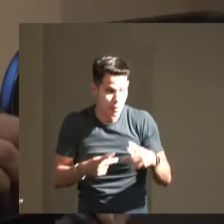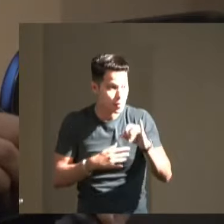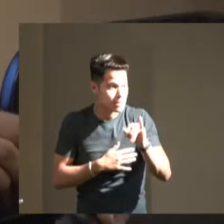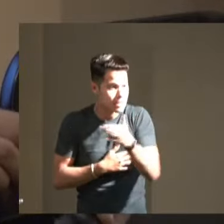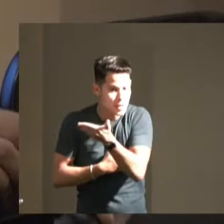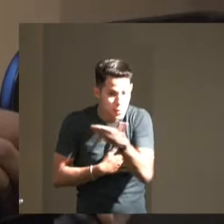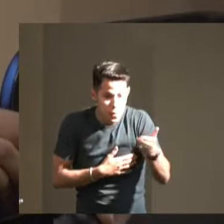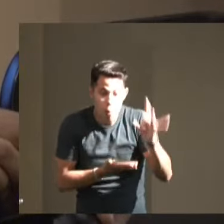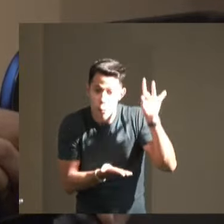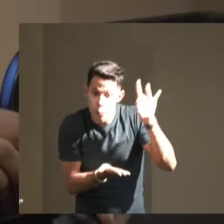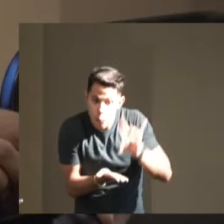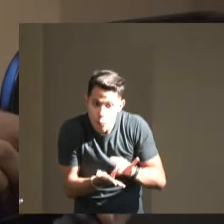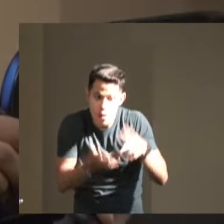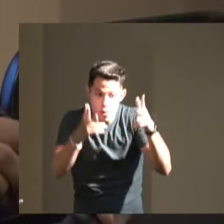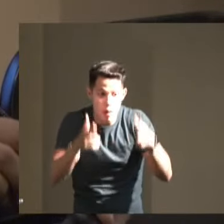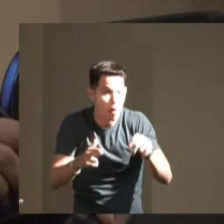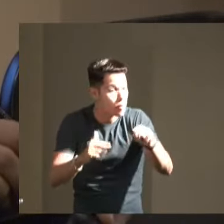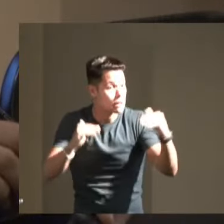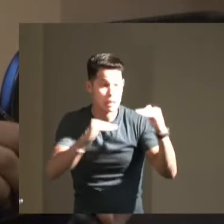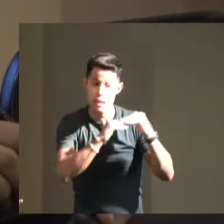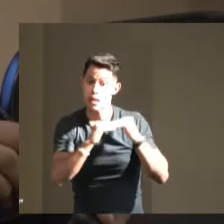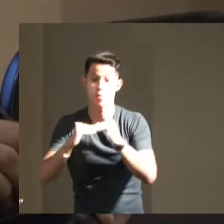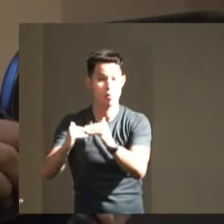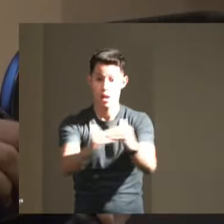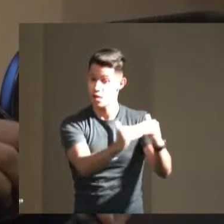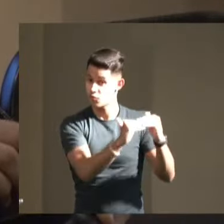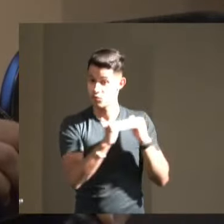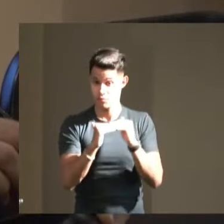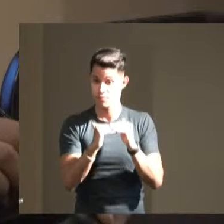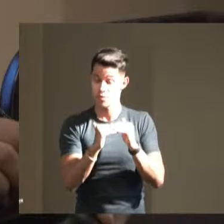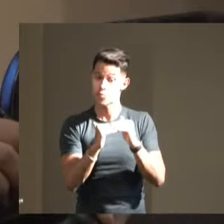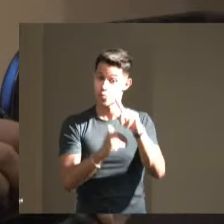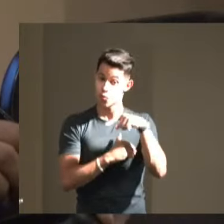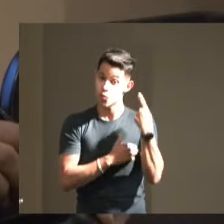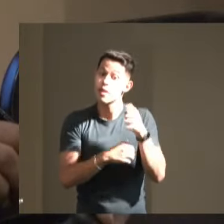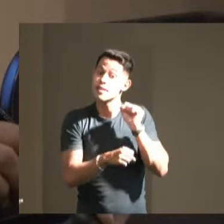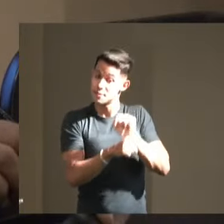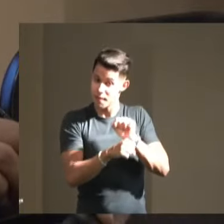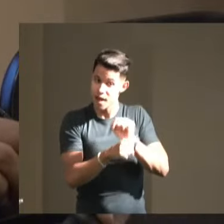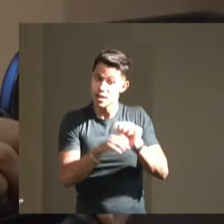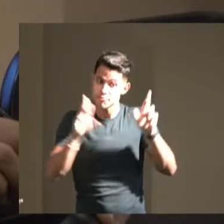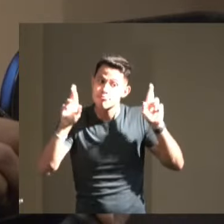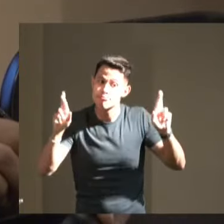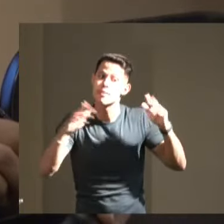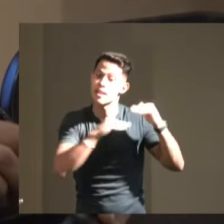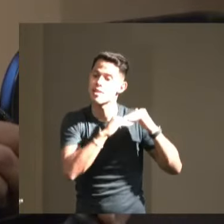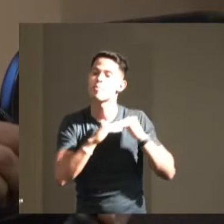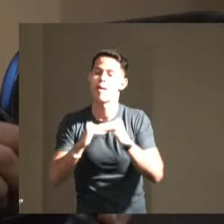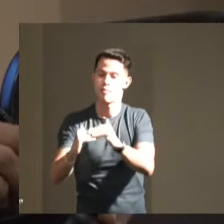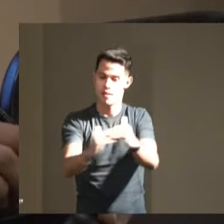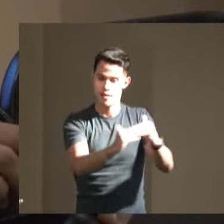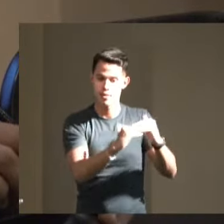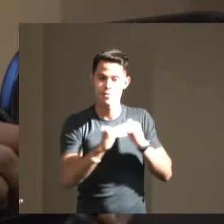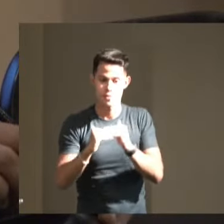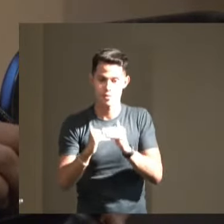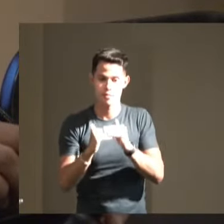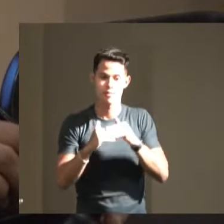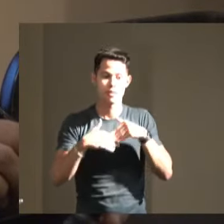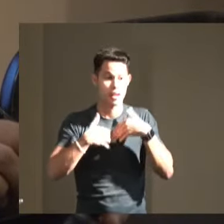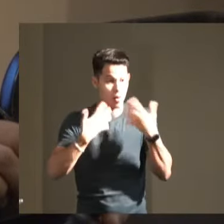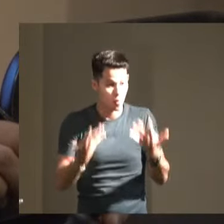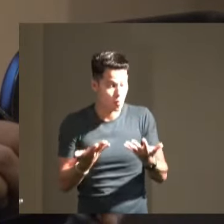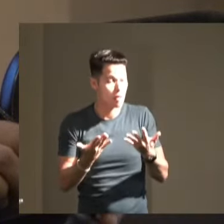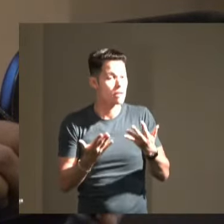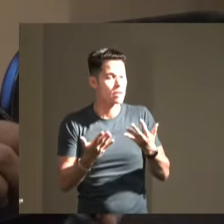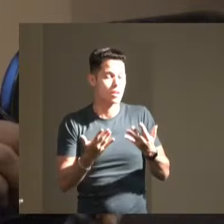está no mesmo pé de igualdade que as demais pessoas. Pelo menos é isso que se espera, né? Então, a Convenção